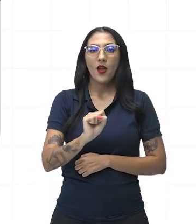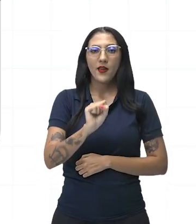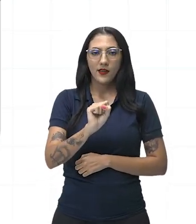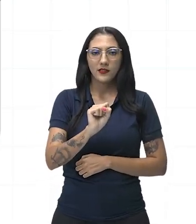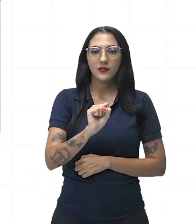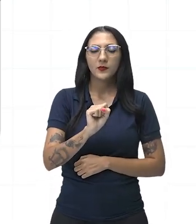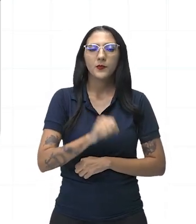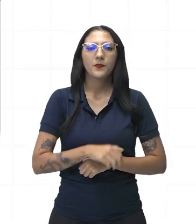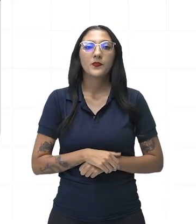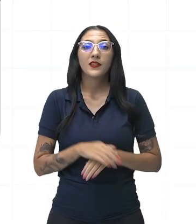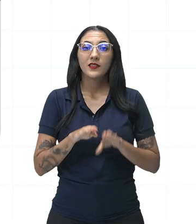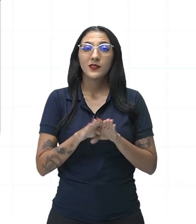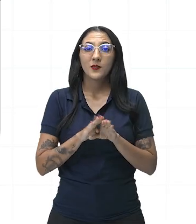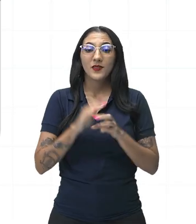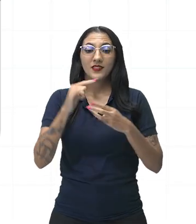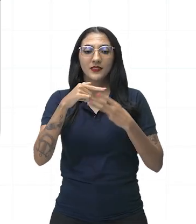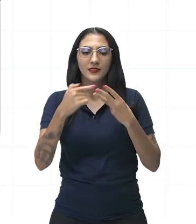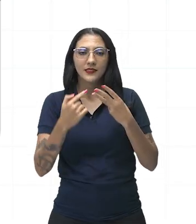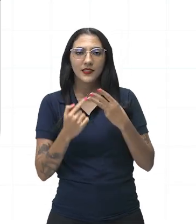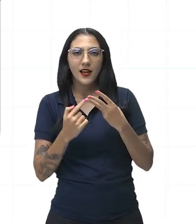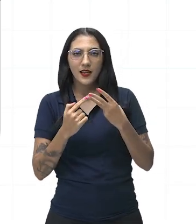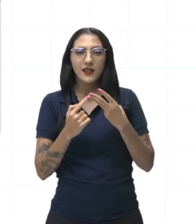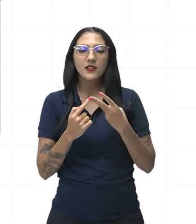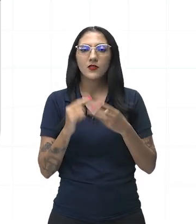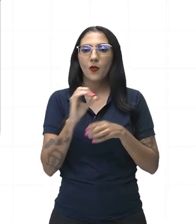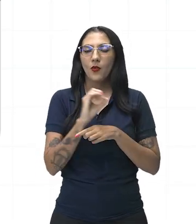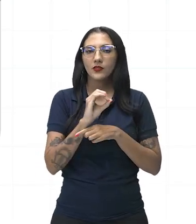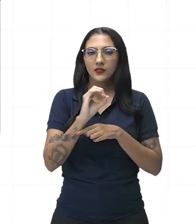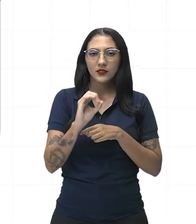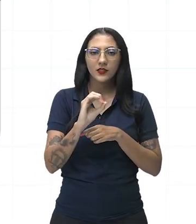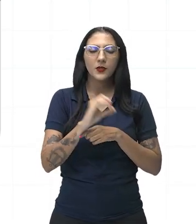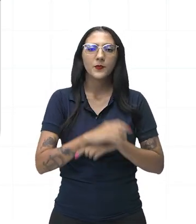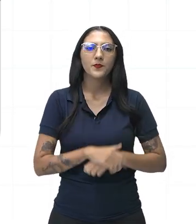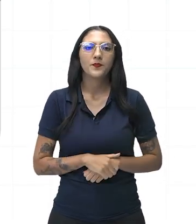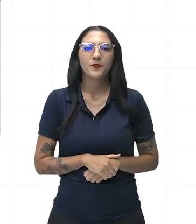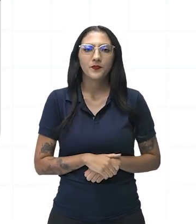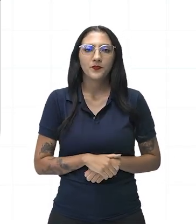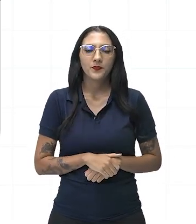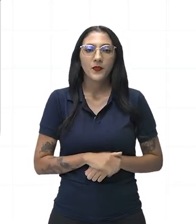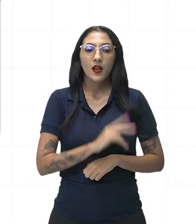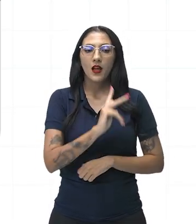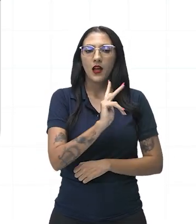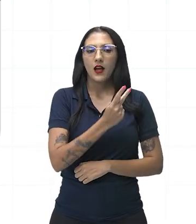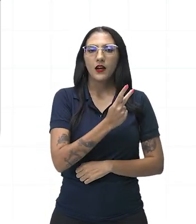meio, e 3 átomos de oxigênio. Então, a sua fórmula é o